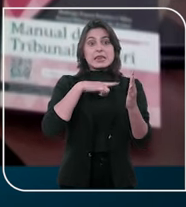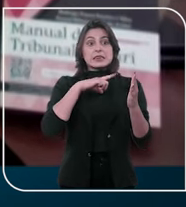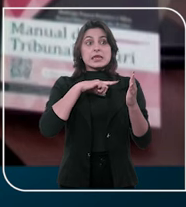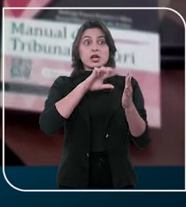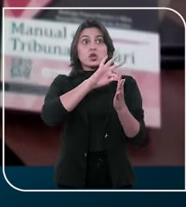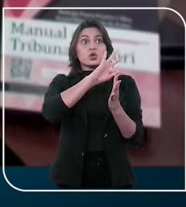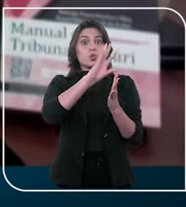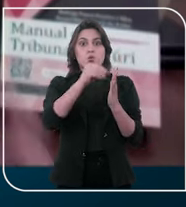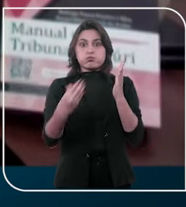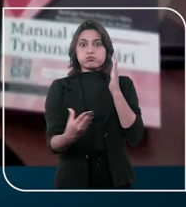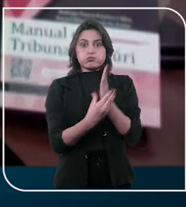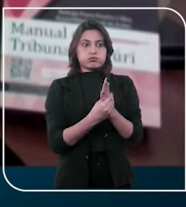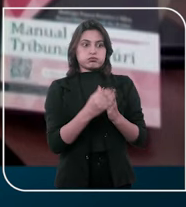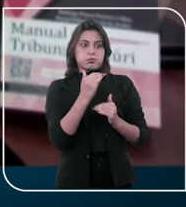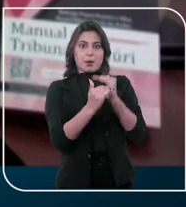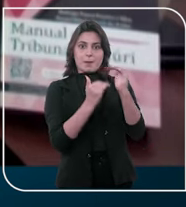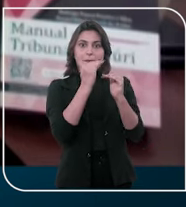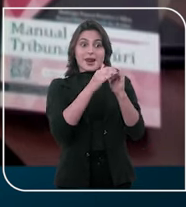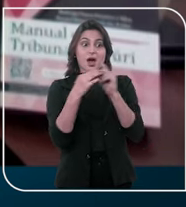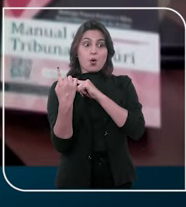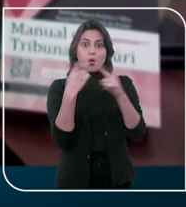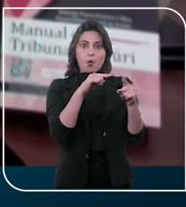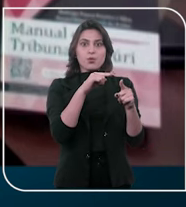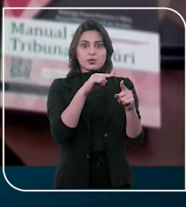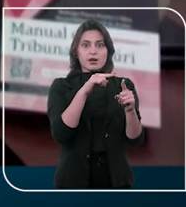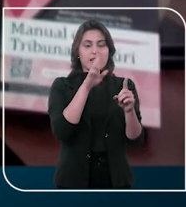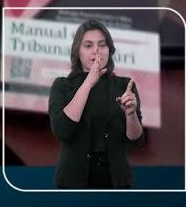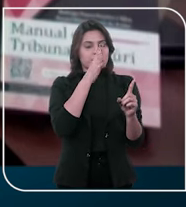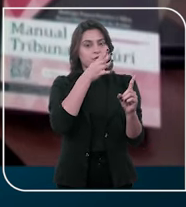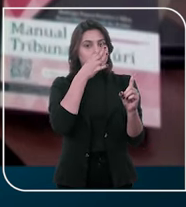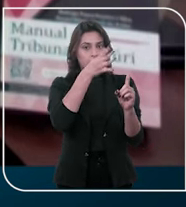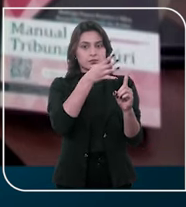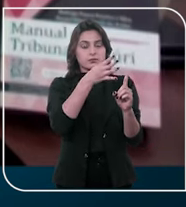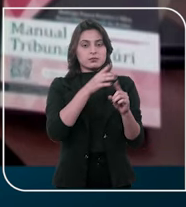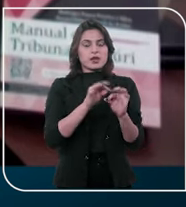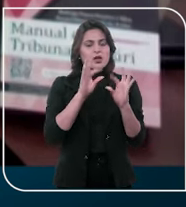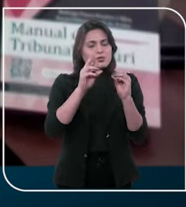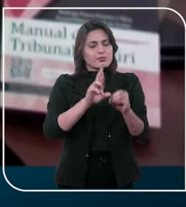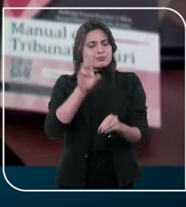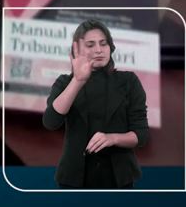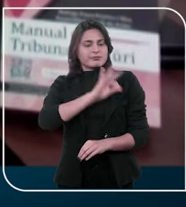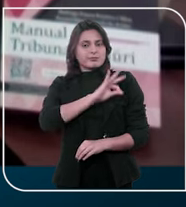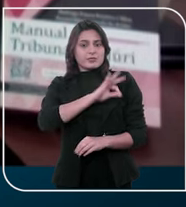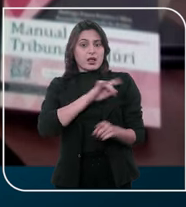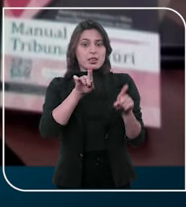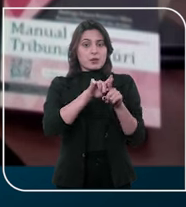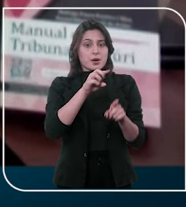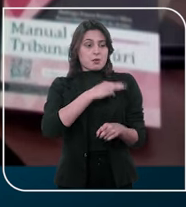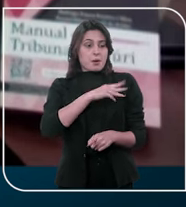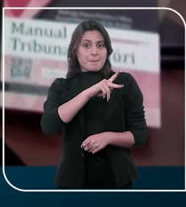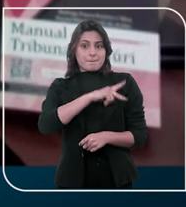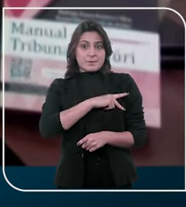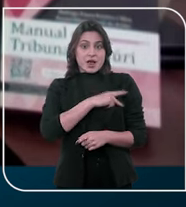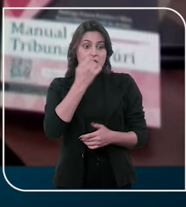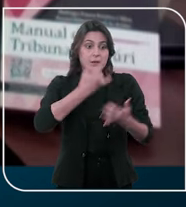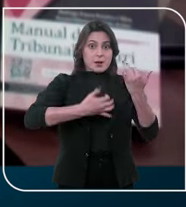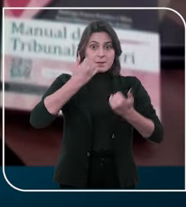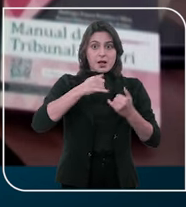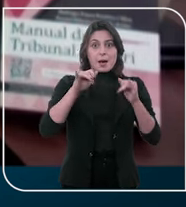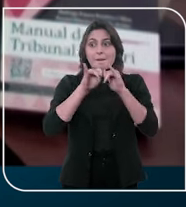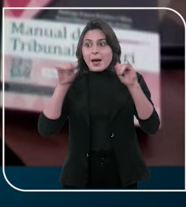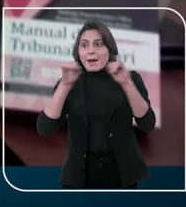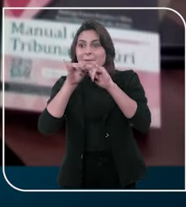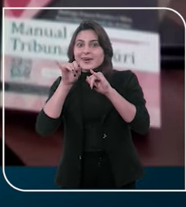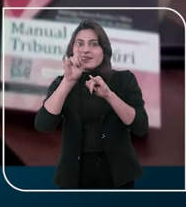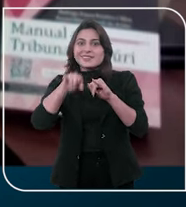tudo aquilo que a autoridade policial e o Ministério Público falou, para a imprensa é uma verdade absoluta.